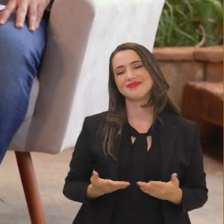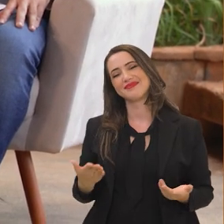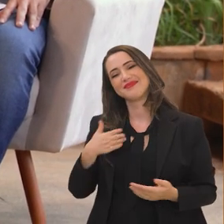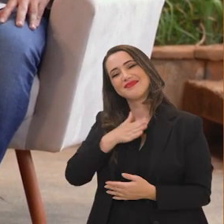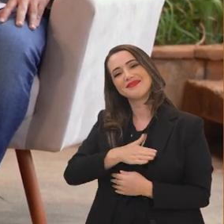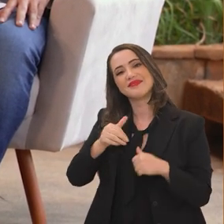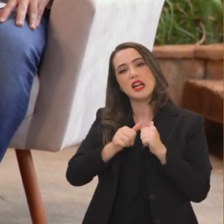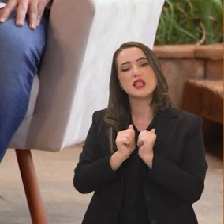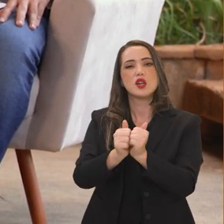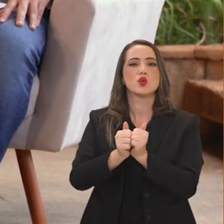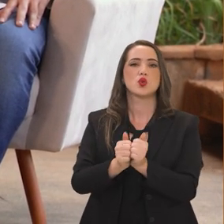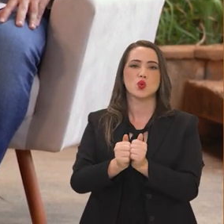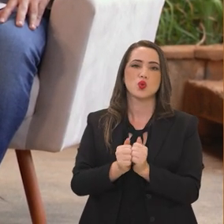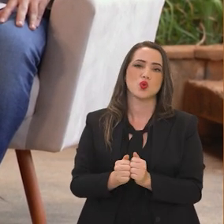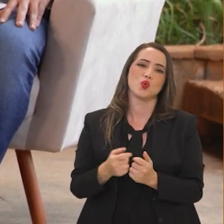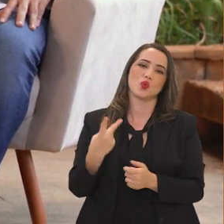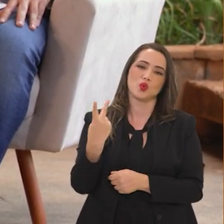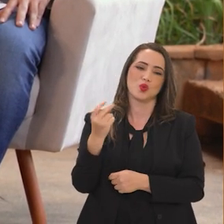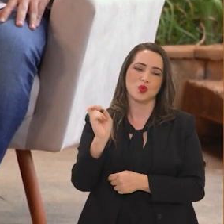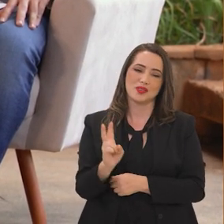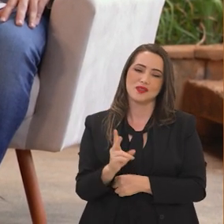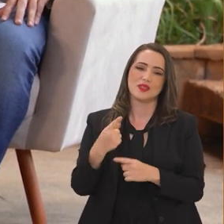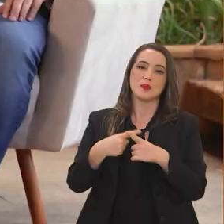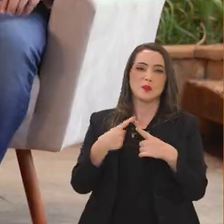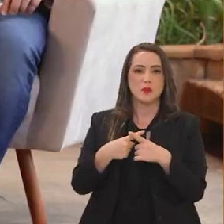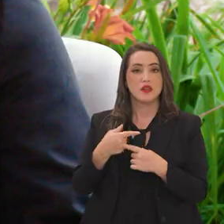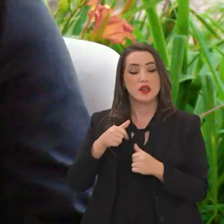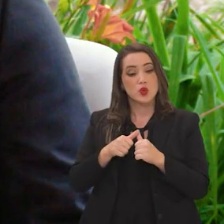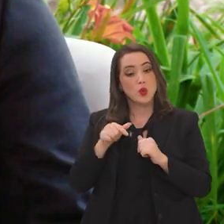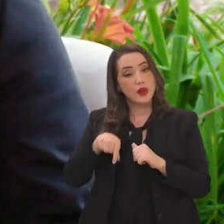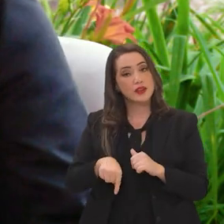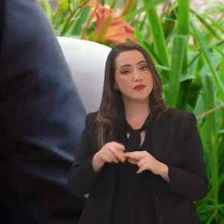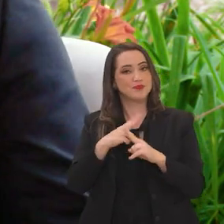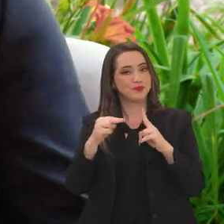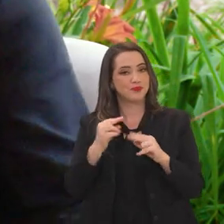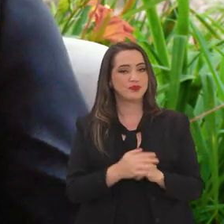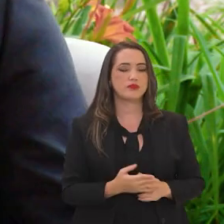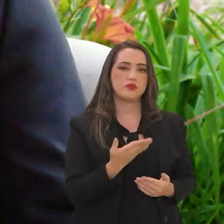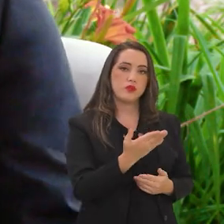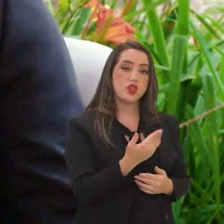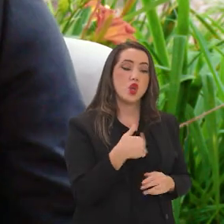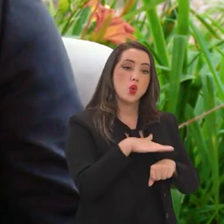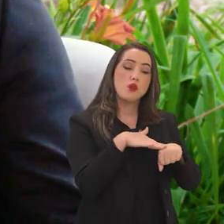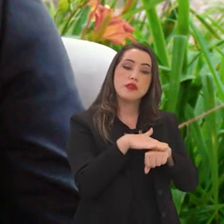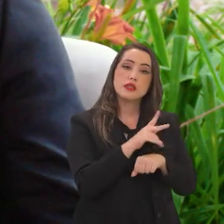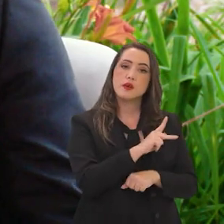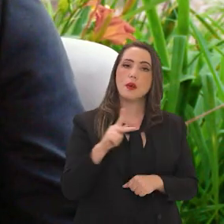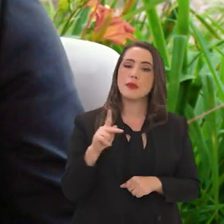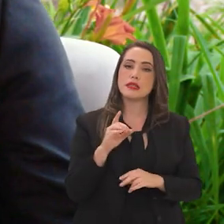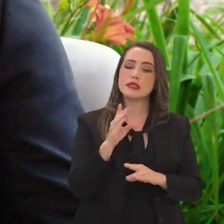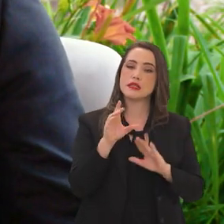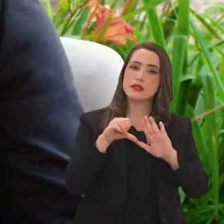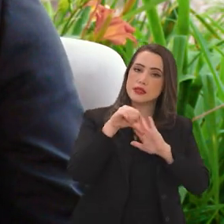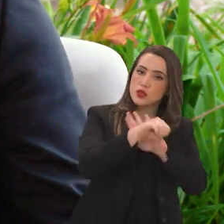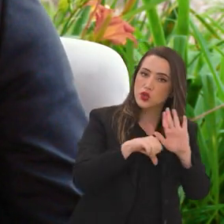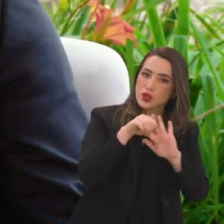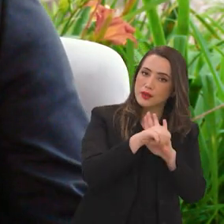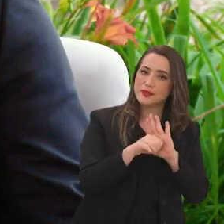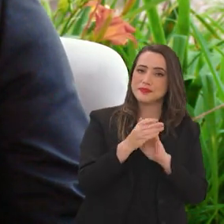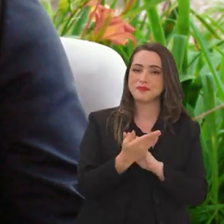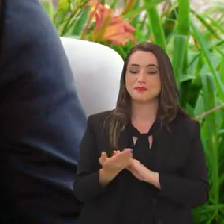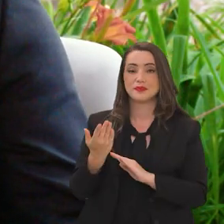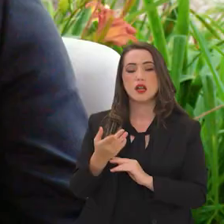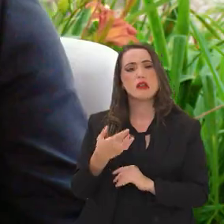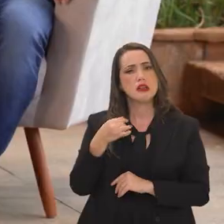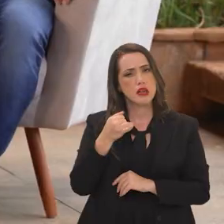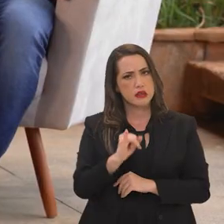está com vocês do Prazer por estar aqui na UnB eu conversei com a presidente da Capes Mercedes